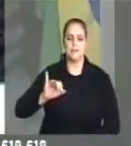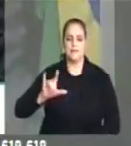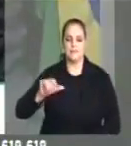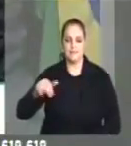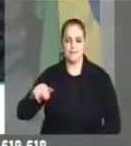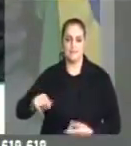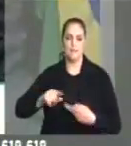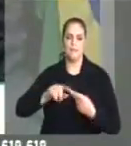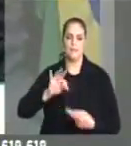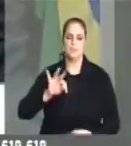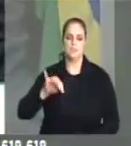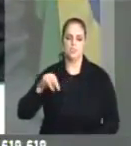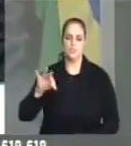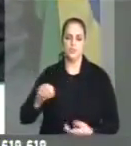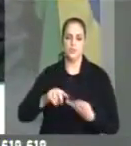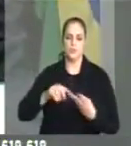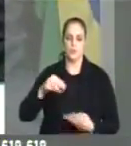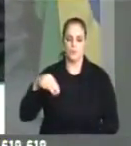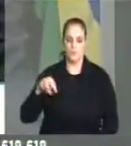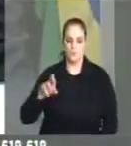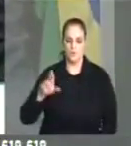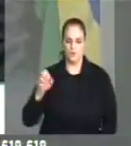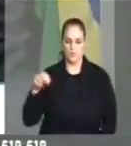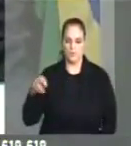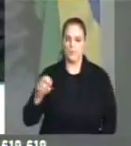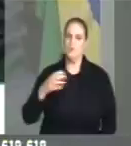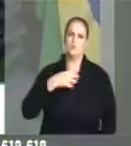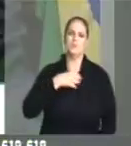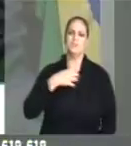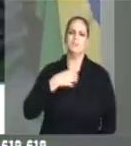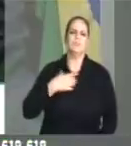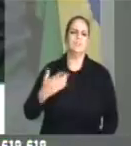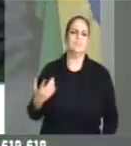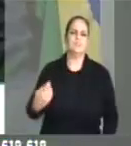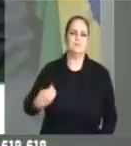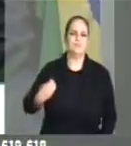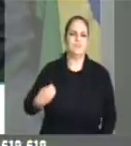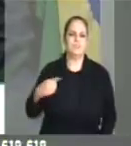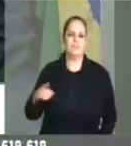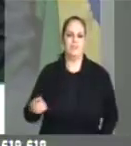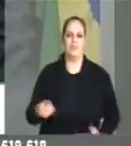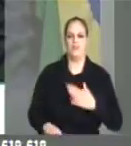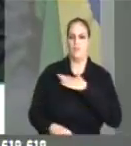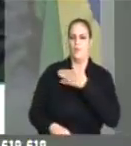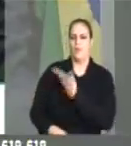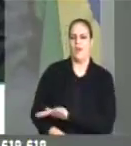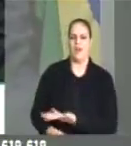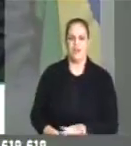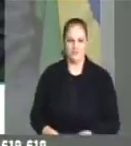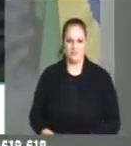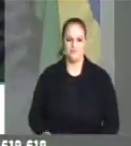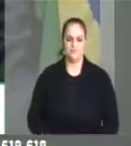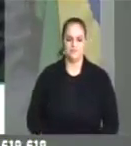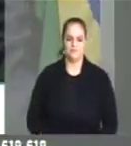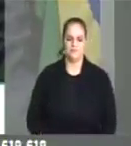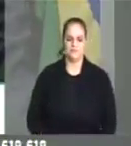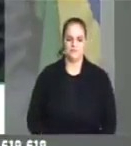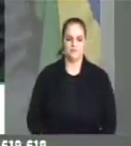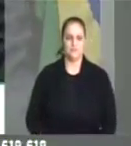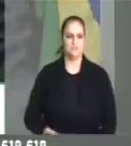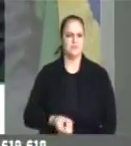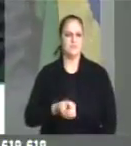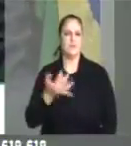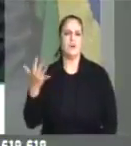apareciam. Eu me senti dentro da sua casa com o velhinho de lado. Quantas e quantas